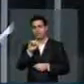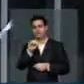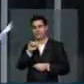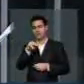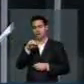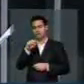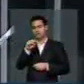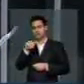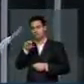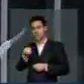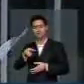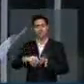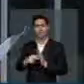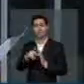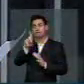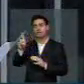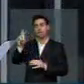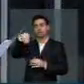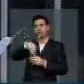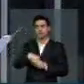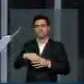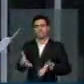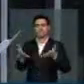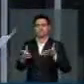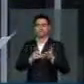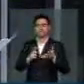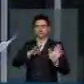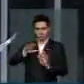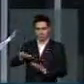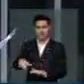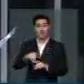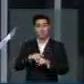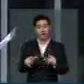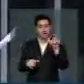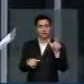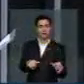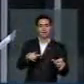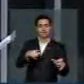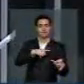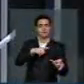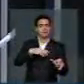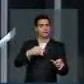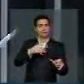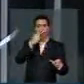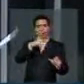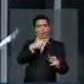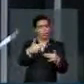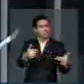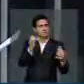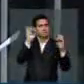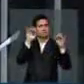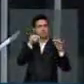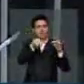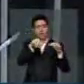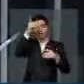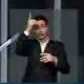coisa mais queis brasileiros tão dignos quanto ele Caim nasceu com um dom